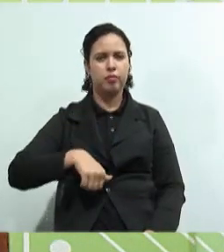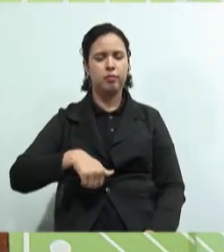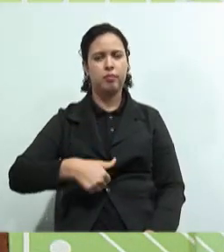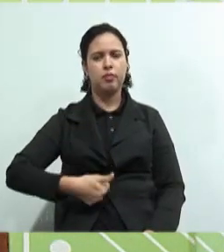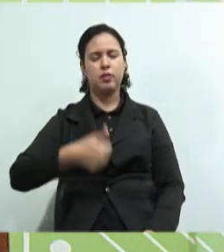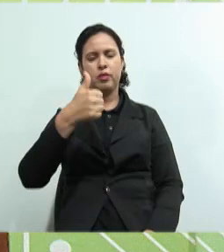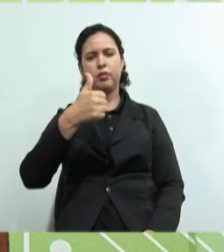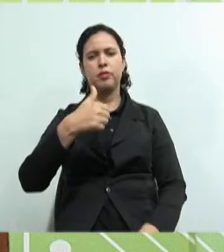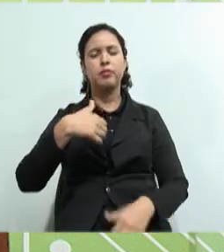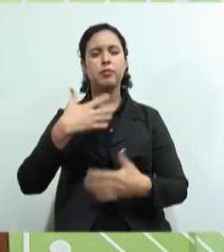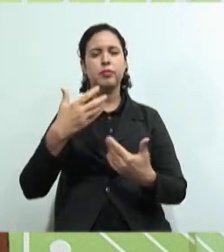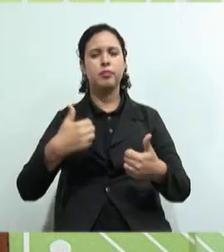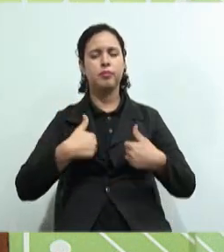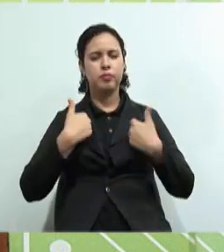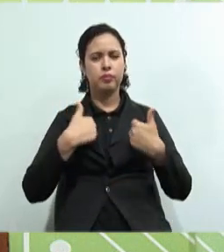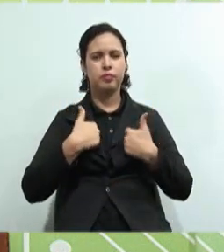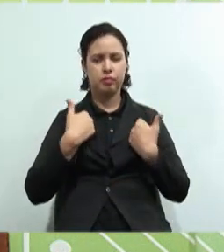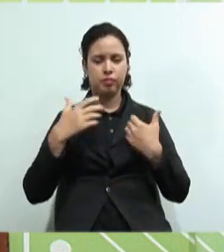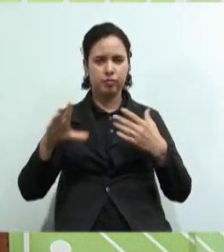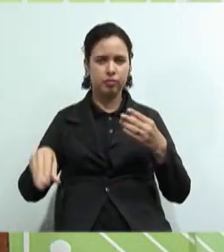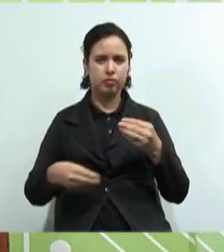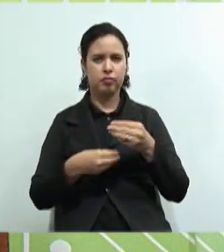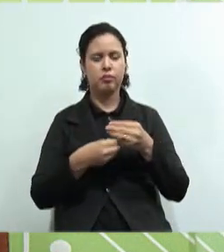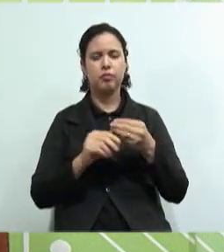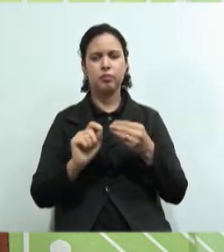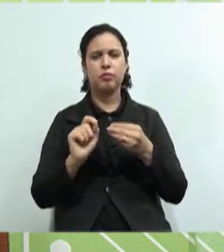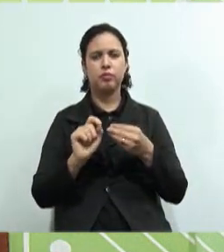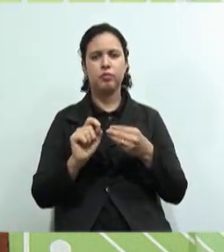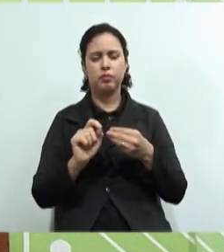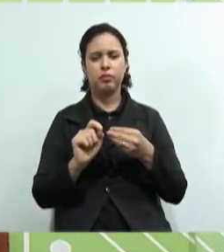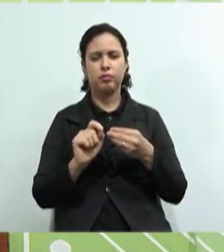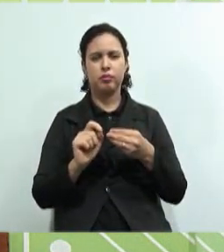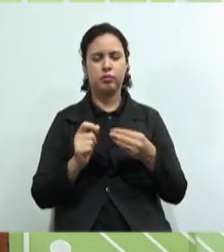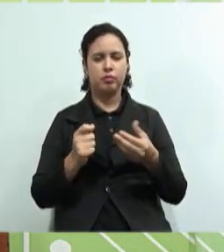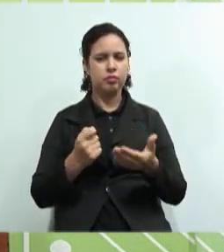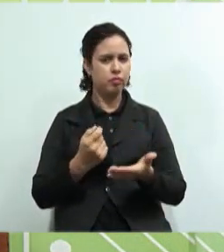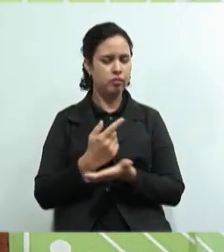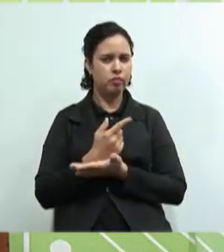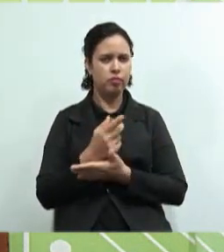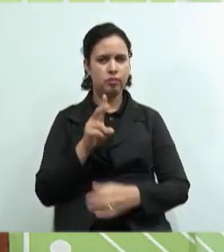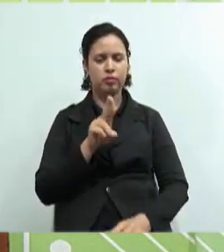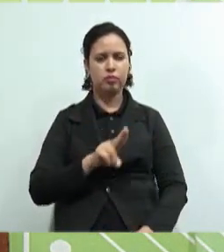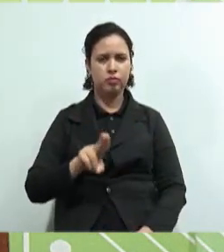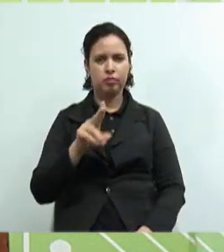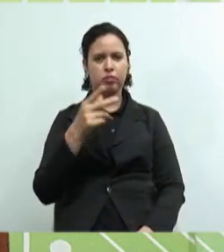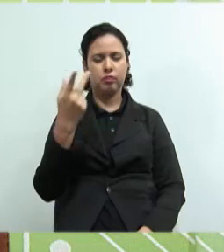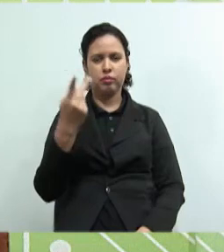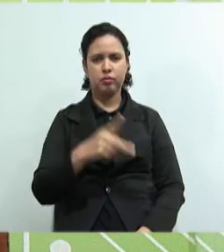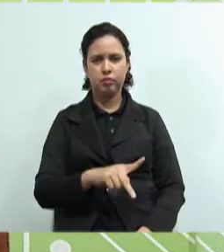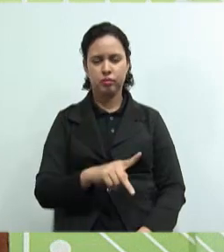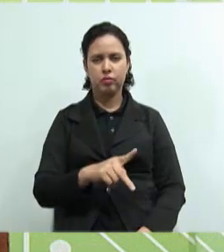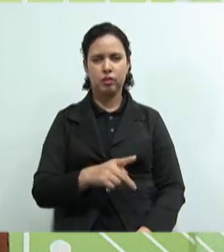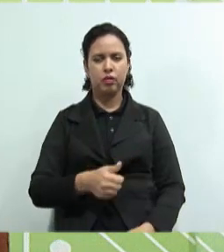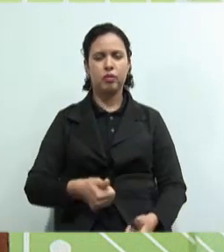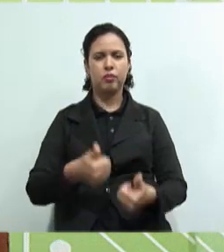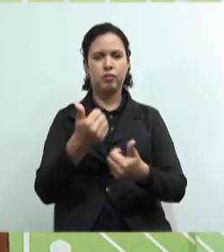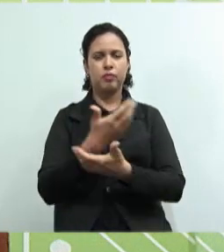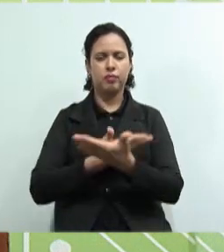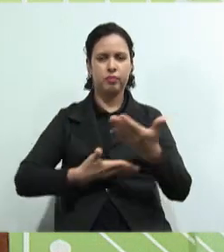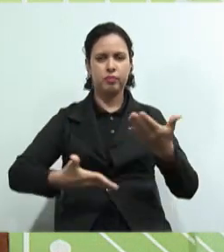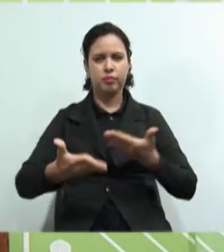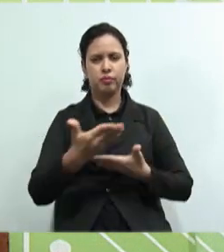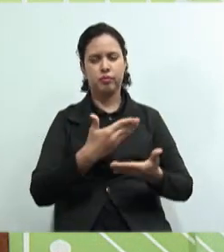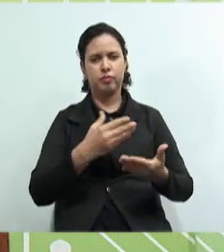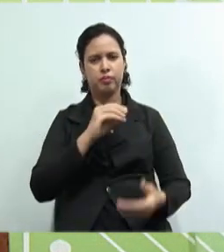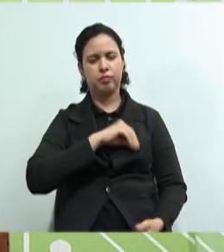Esse tipo de orgulho traz para a gente um consumo local que vai gerar melhor distribuição de renda e